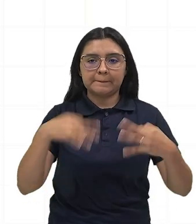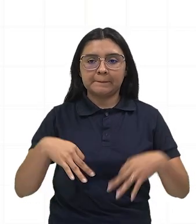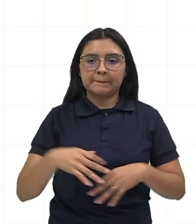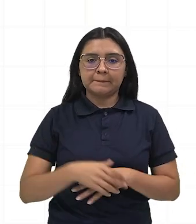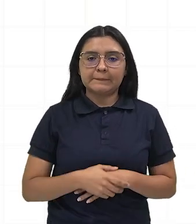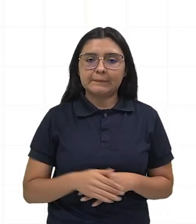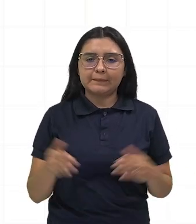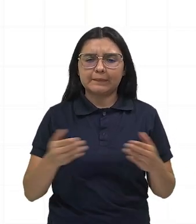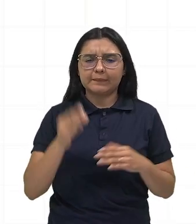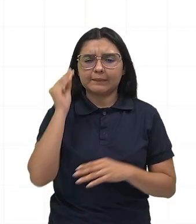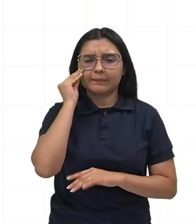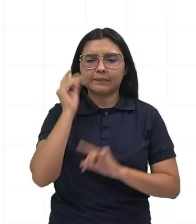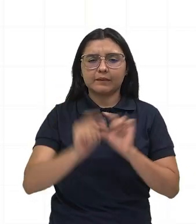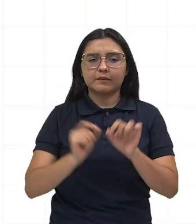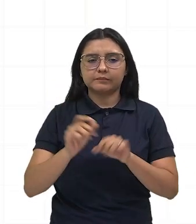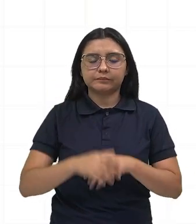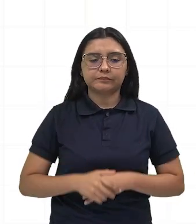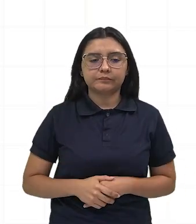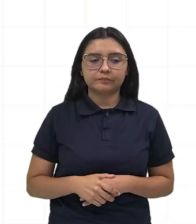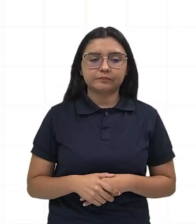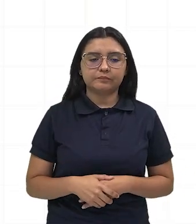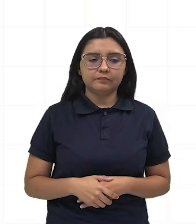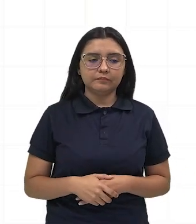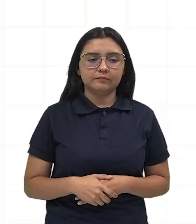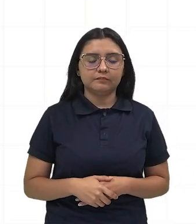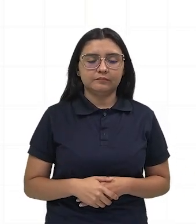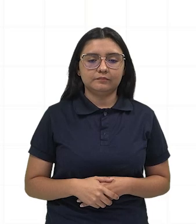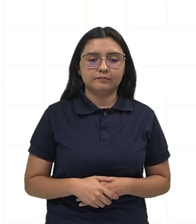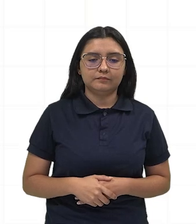povo? Vamos ver agora uma nova